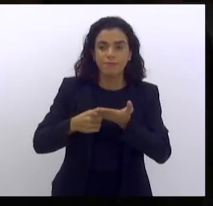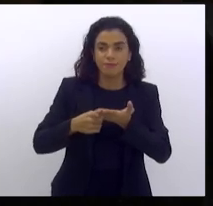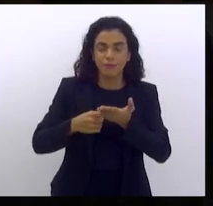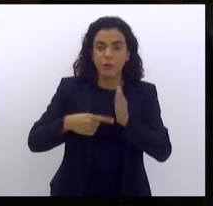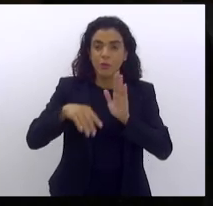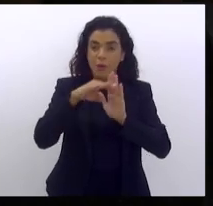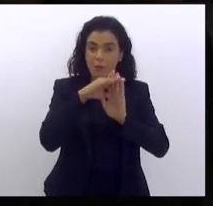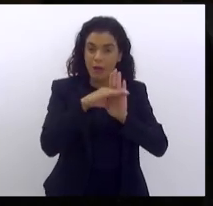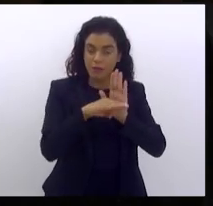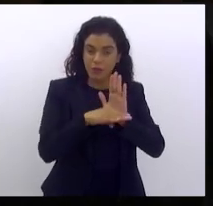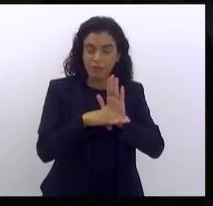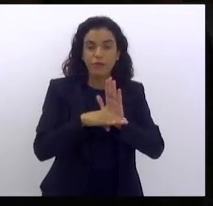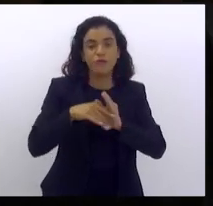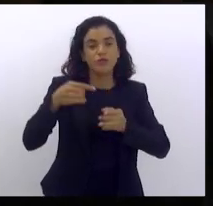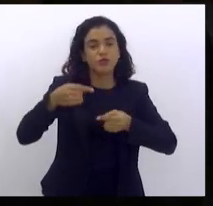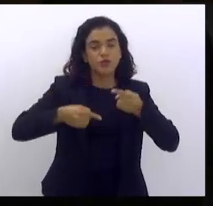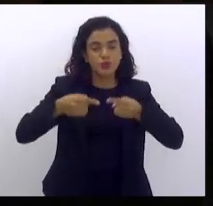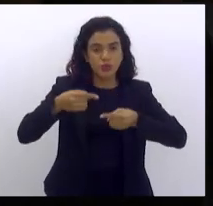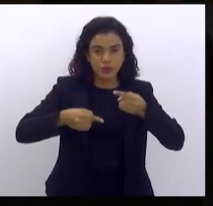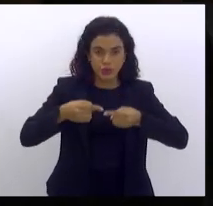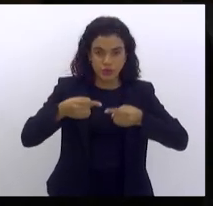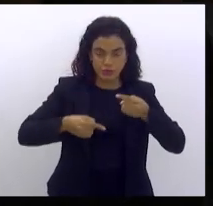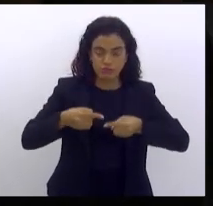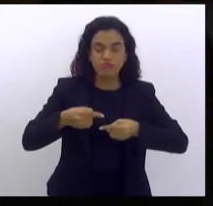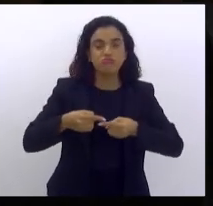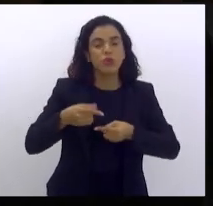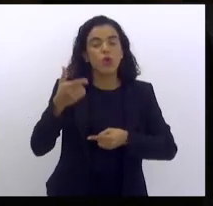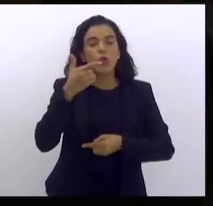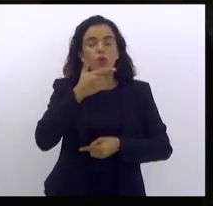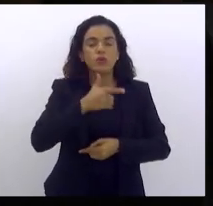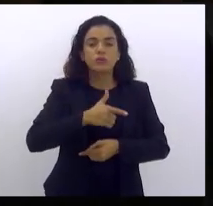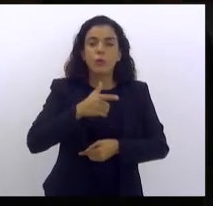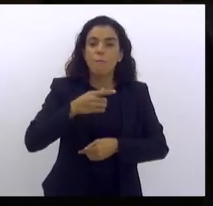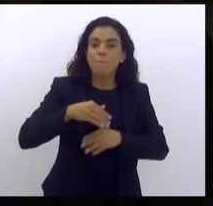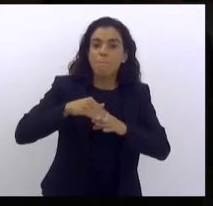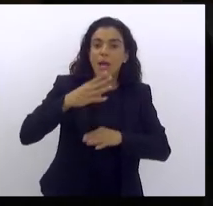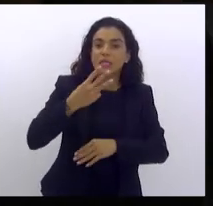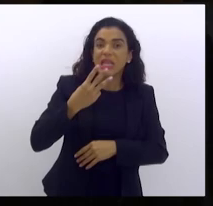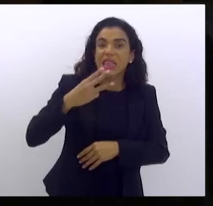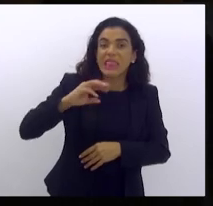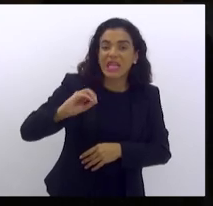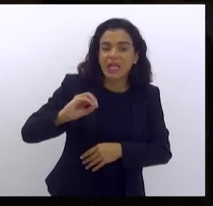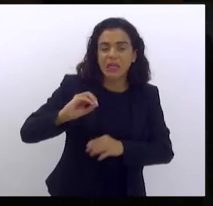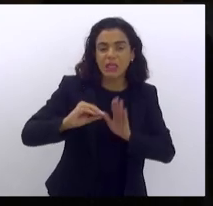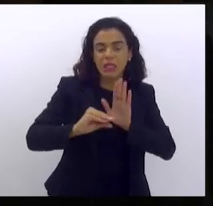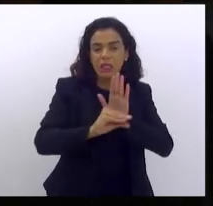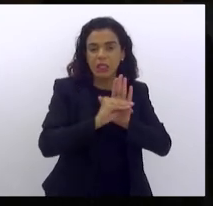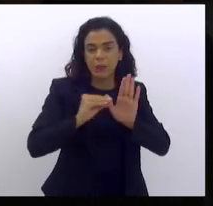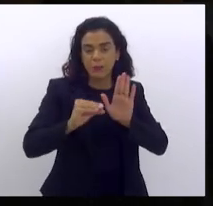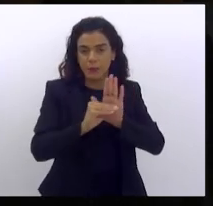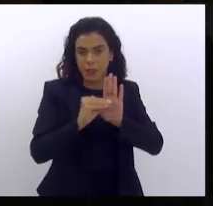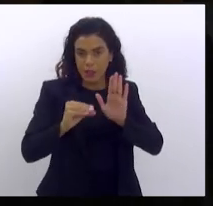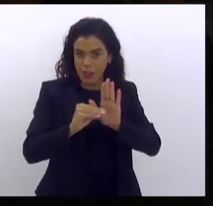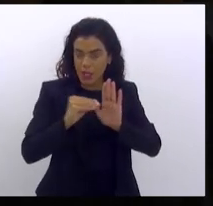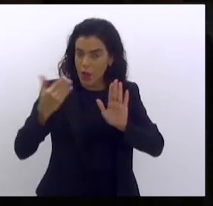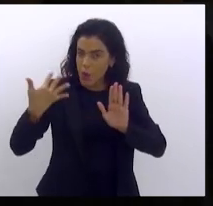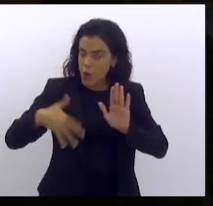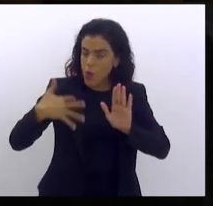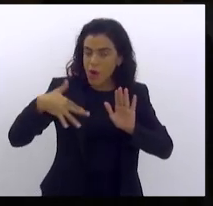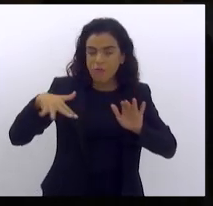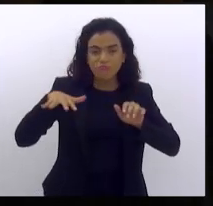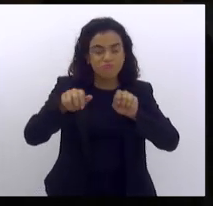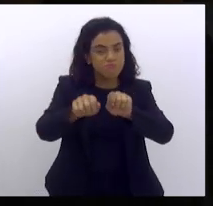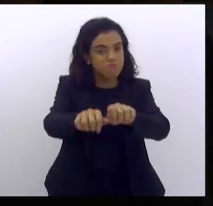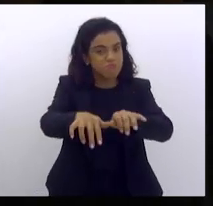foi profundamente discutido, recebeu mais de 30 emendas, teve uma grande audiência